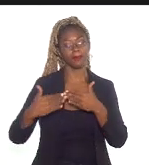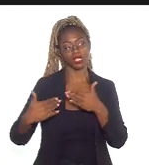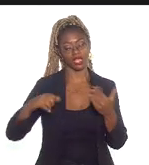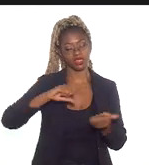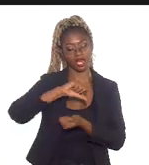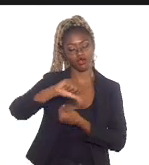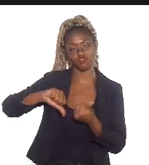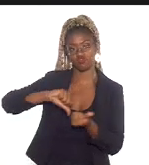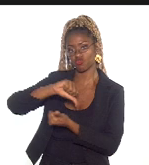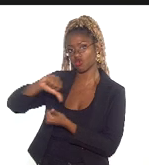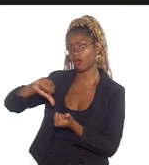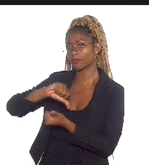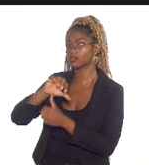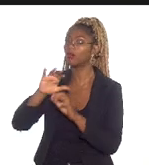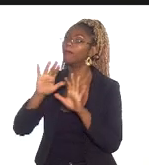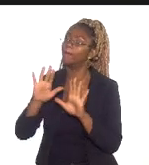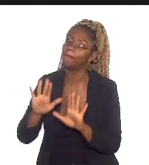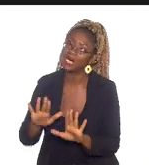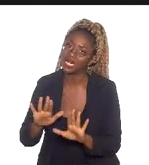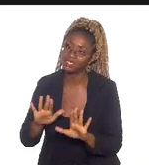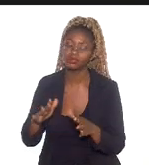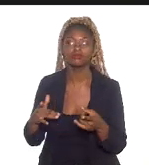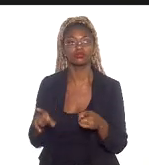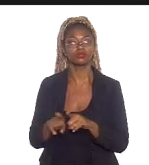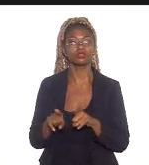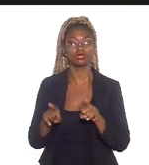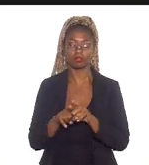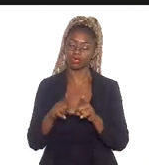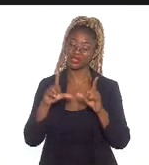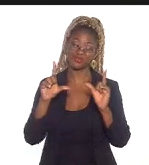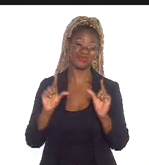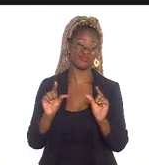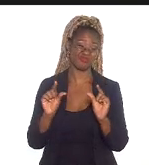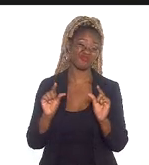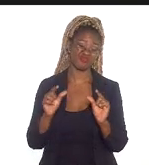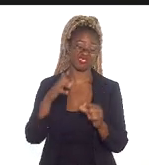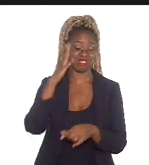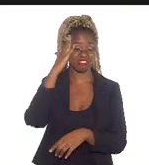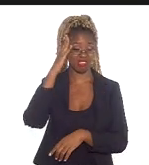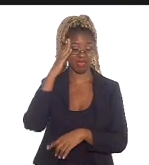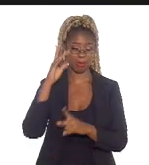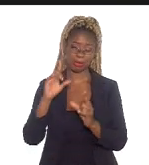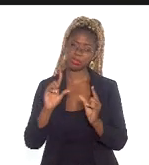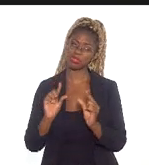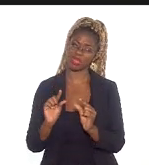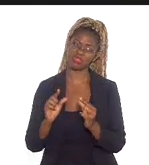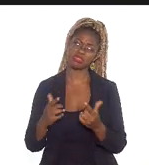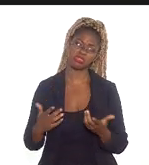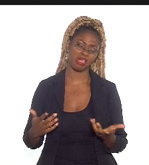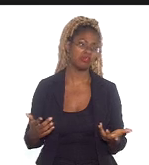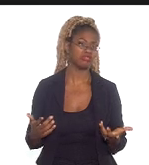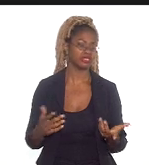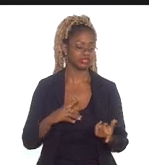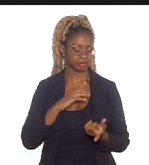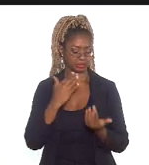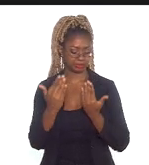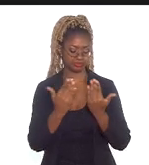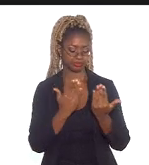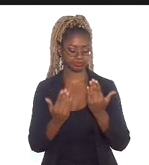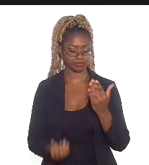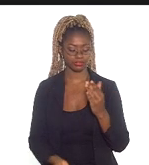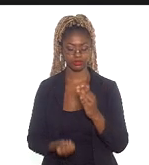mas valores ainda muito inferiores àqueles gerados